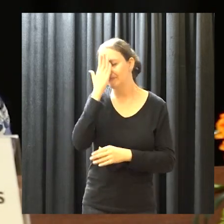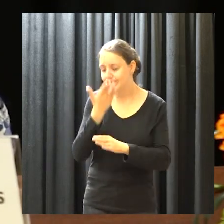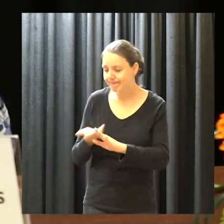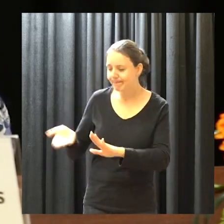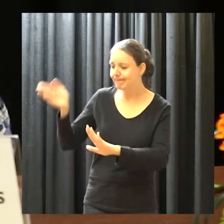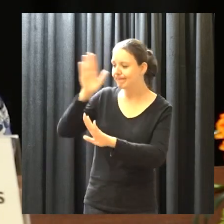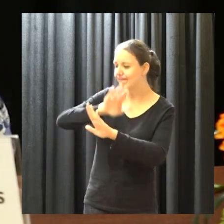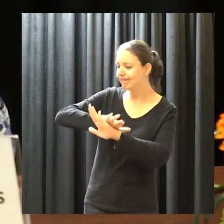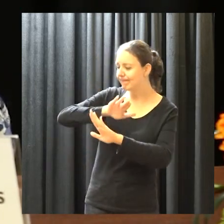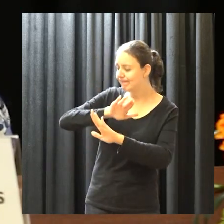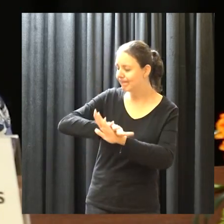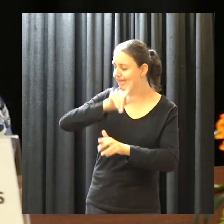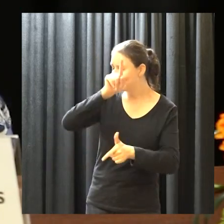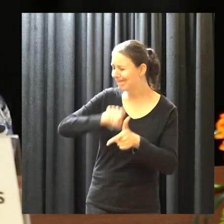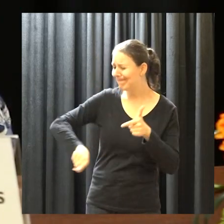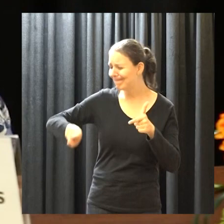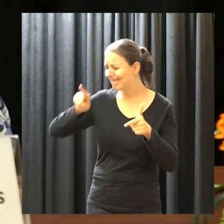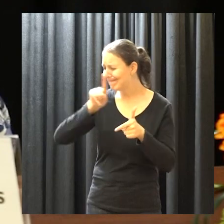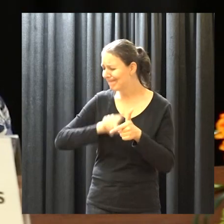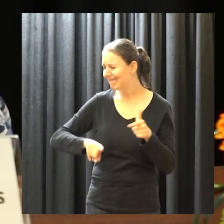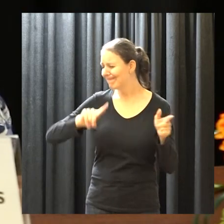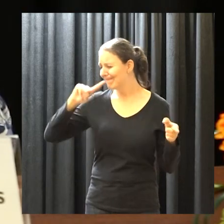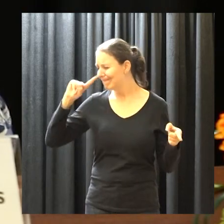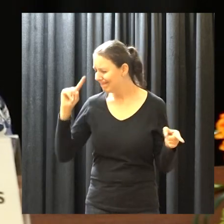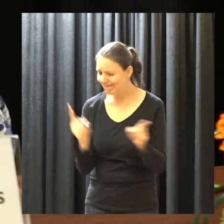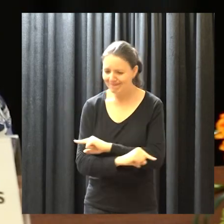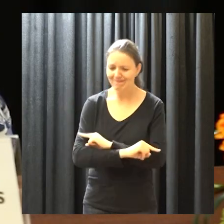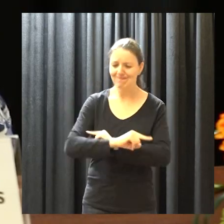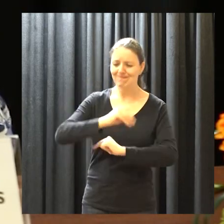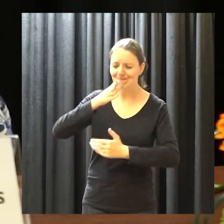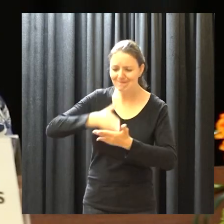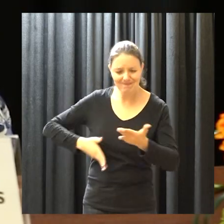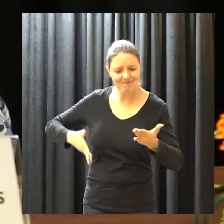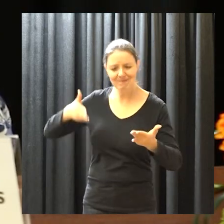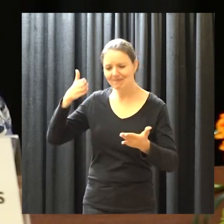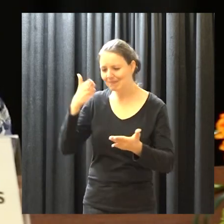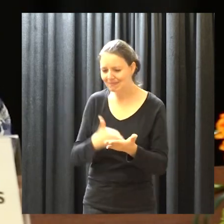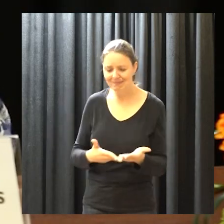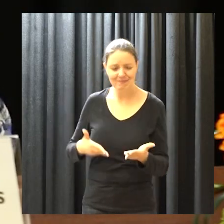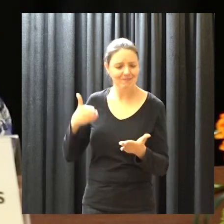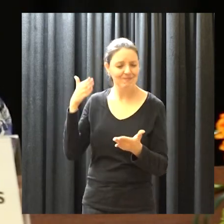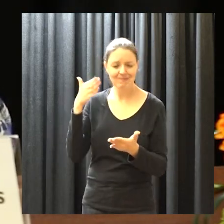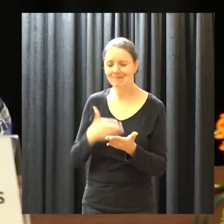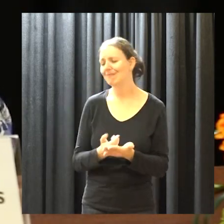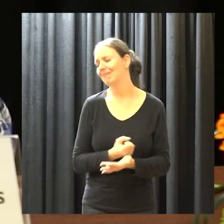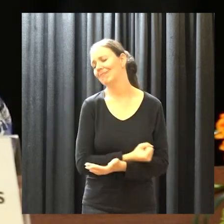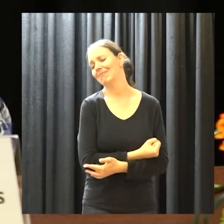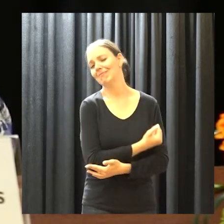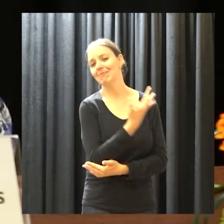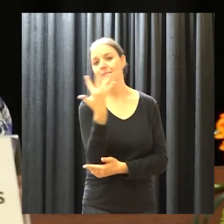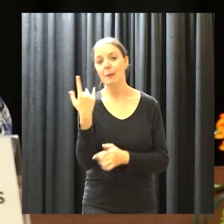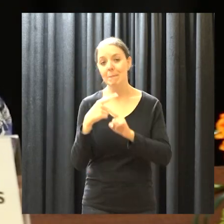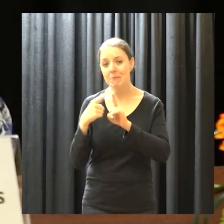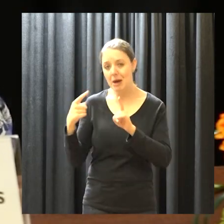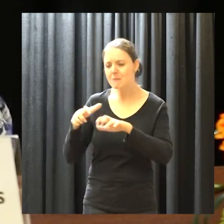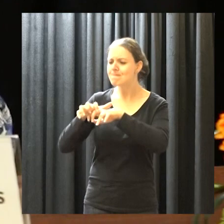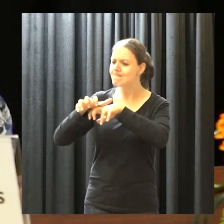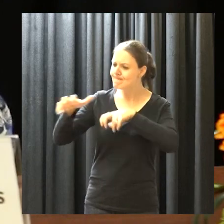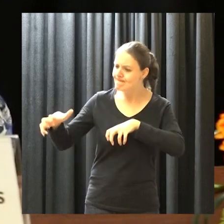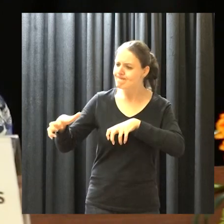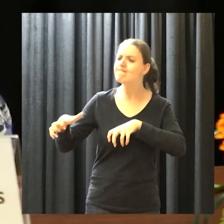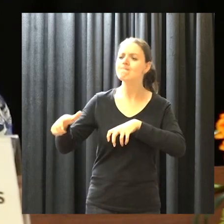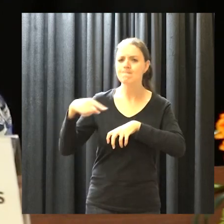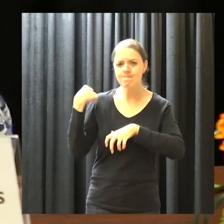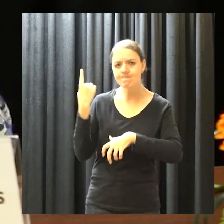tensões, contradições e intensidades, mas ele foi sustentado de modo remoto. E, naquela